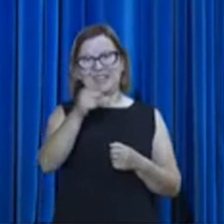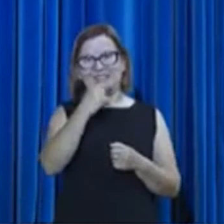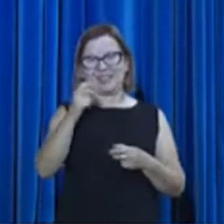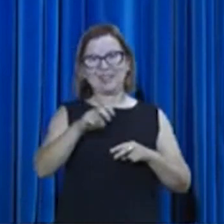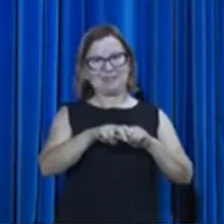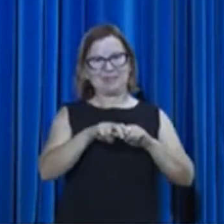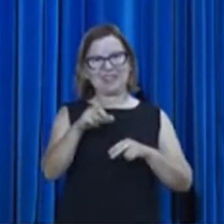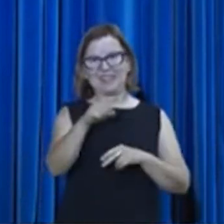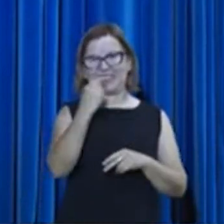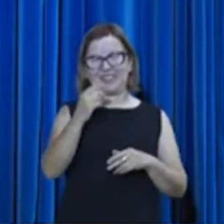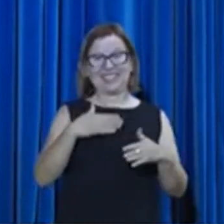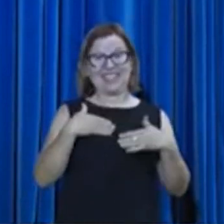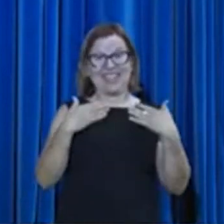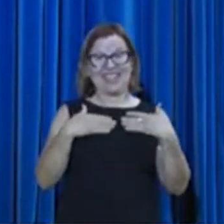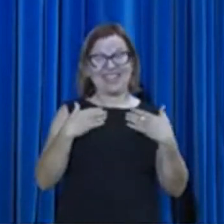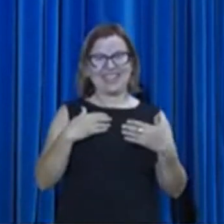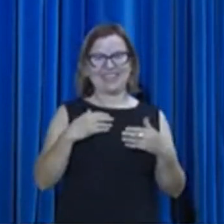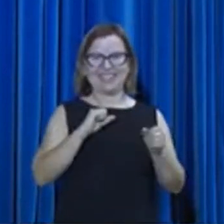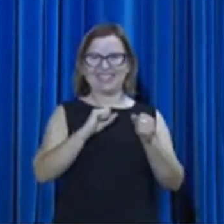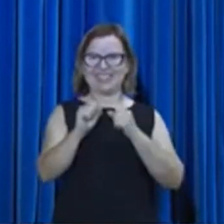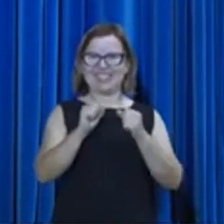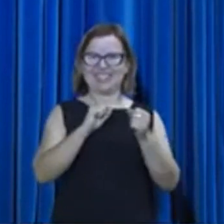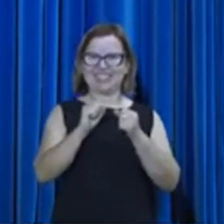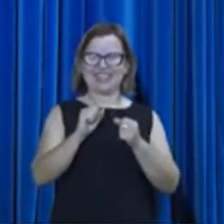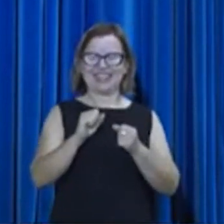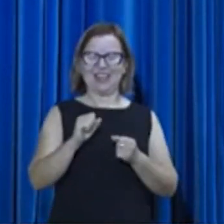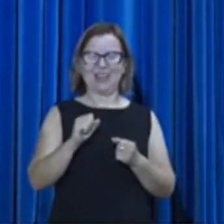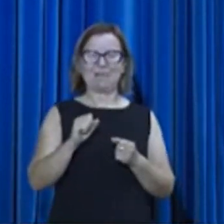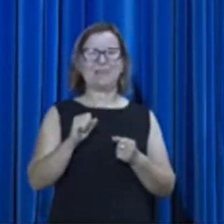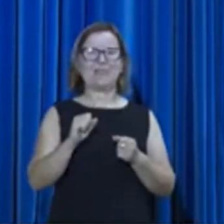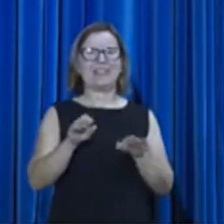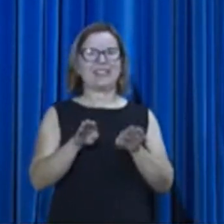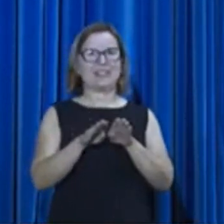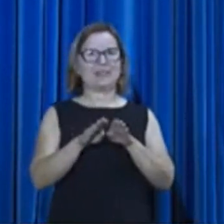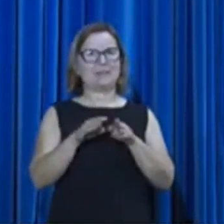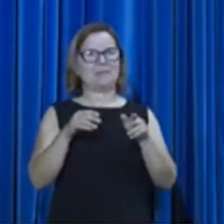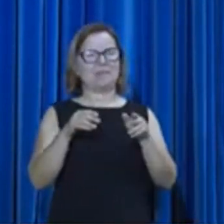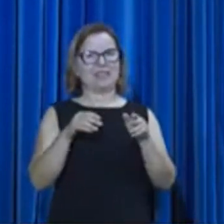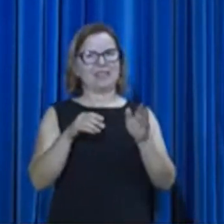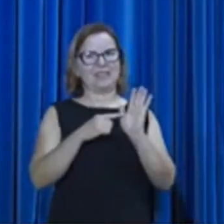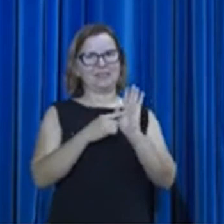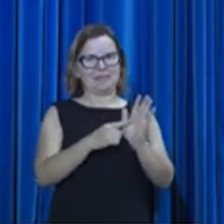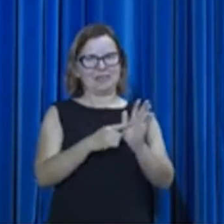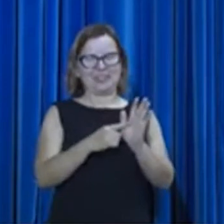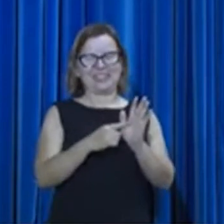alegres. É o que diz o Salmo, quando ele está